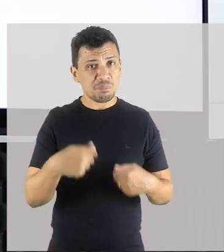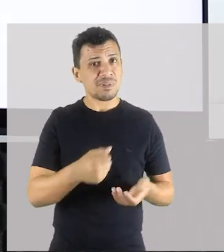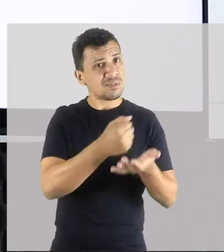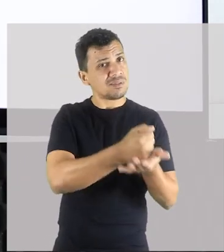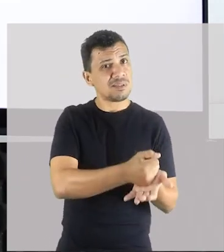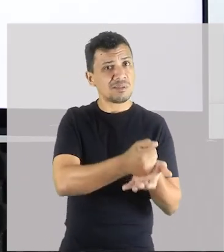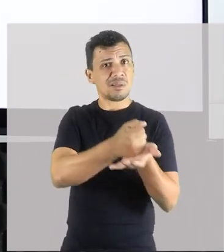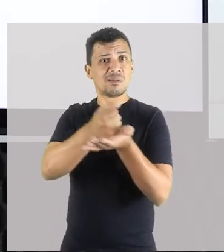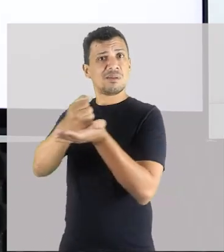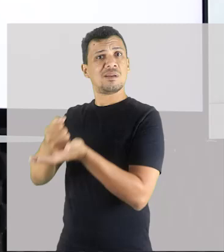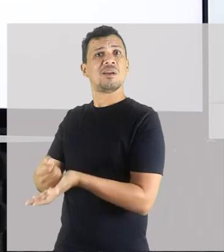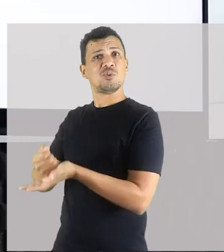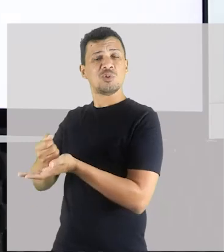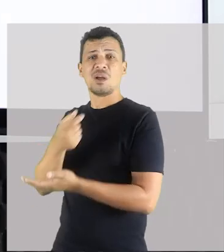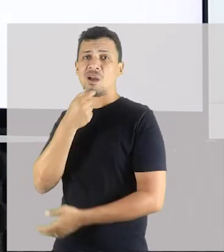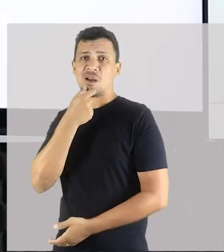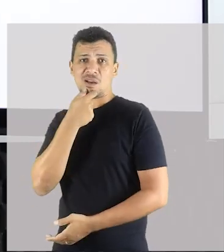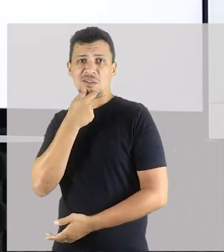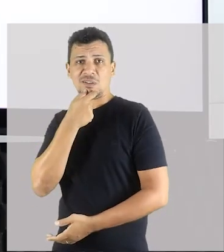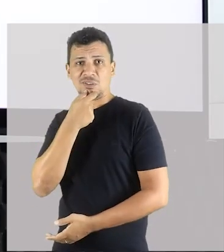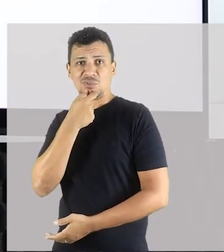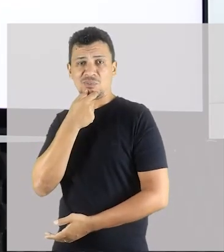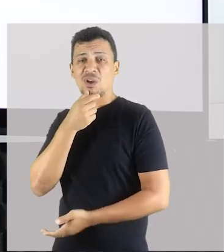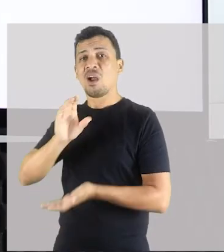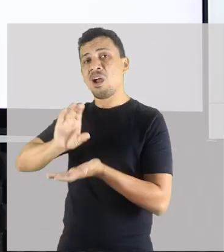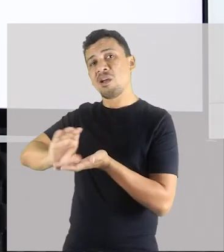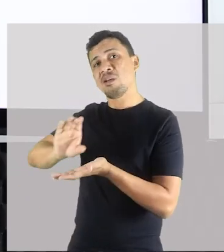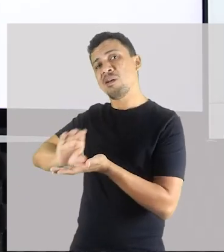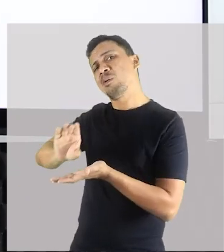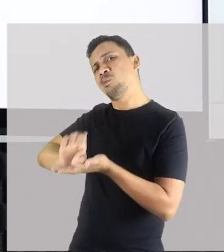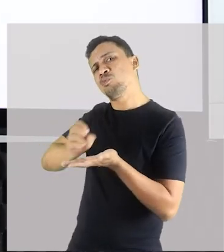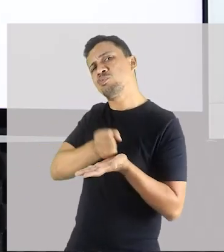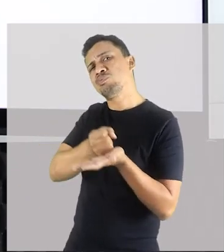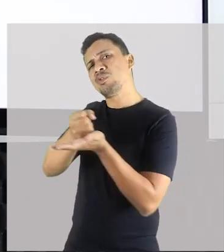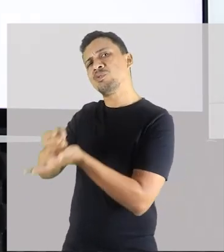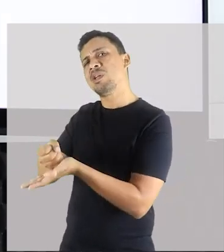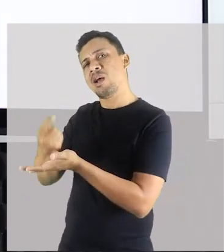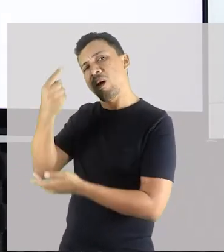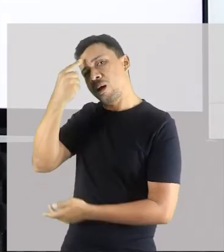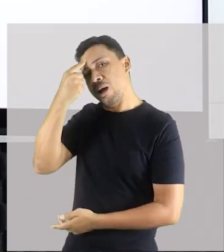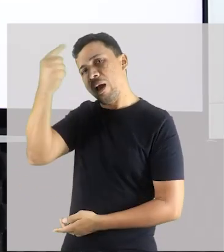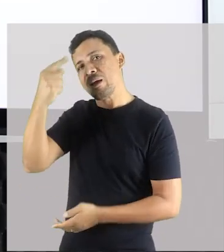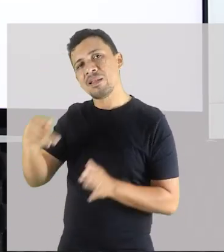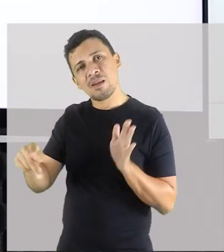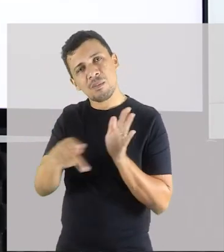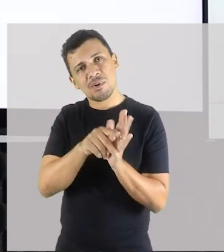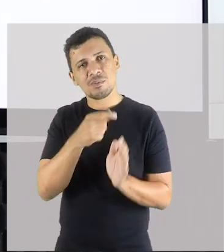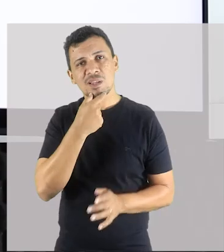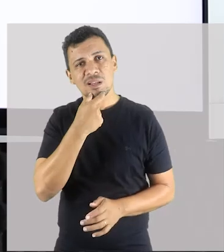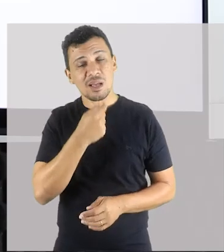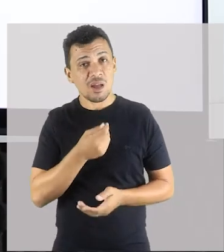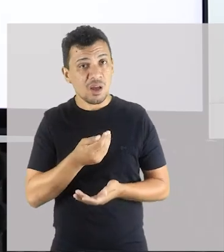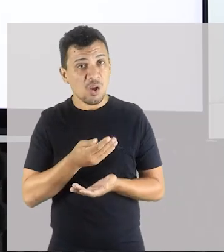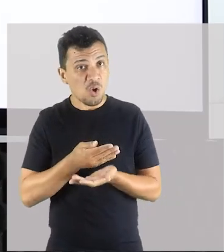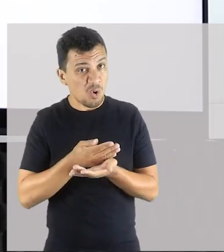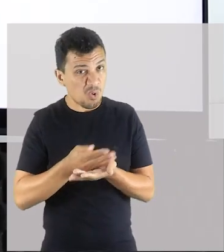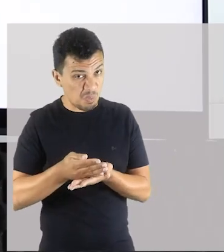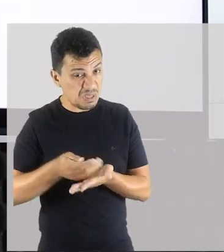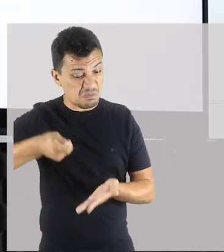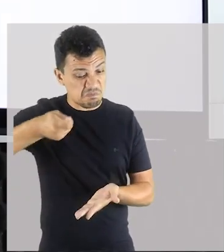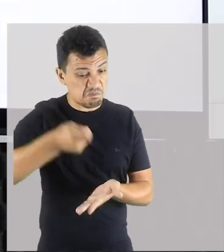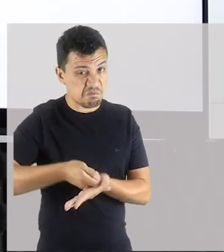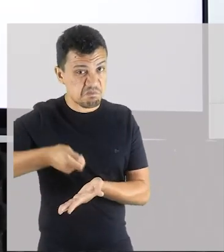uma resposta para os nossos cofres. Essa é a ideia que a Inglaterra tinha. E começam, então, a pressionar. Só que,